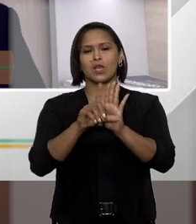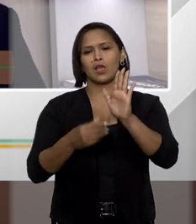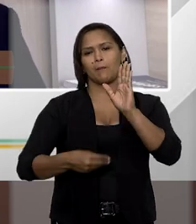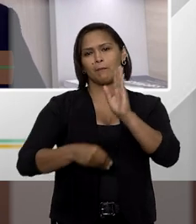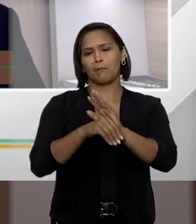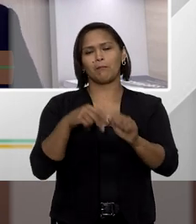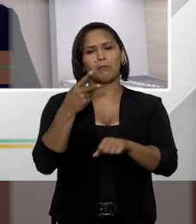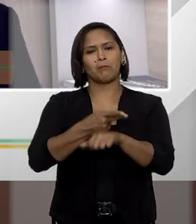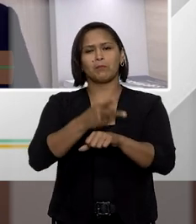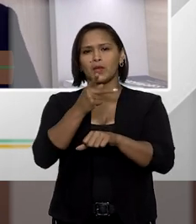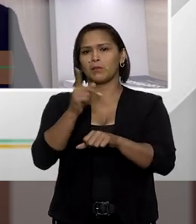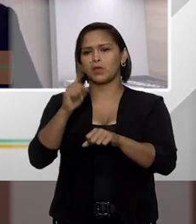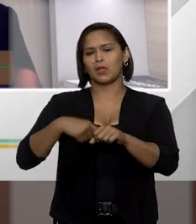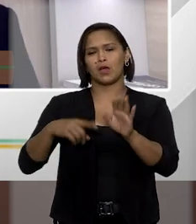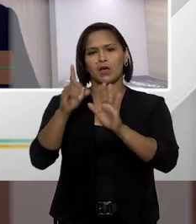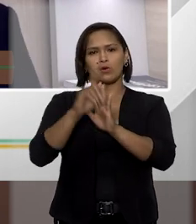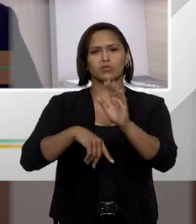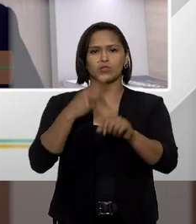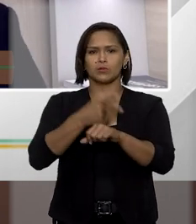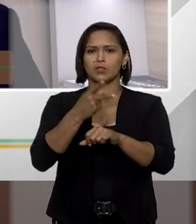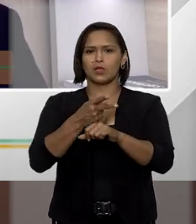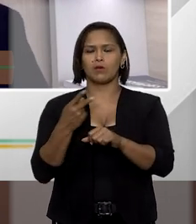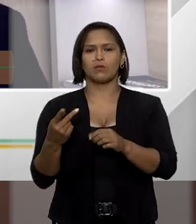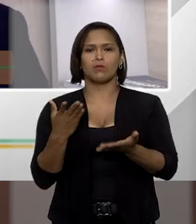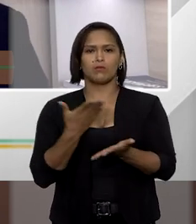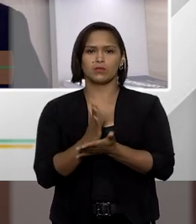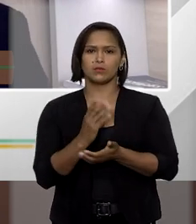sancionatório, premial ou consensual.